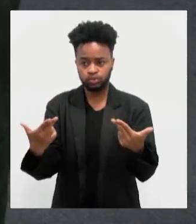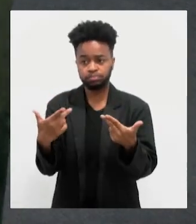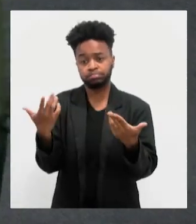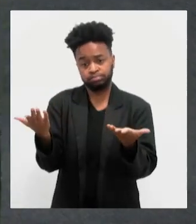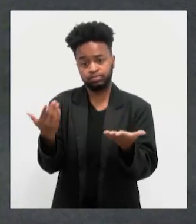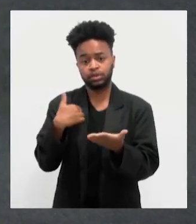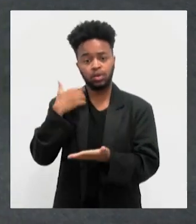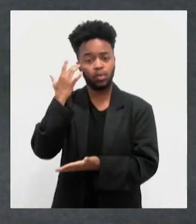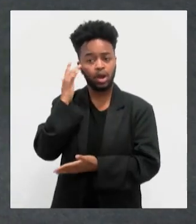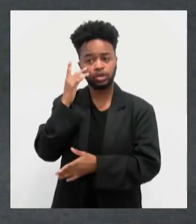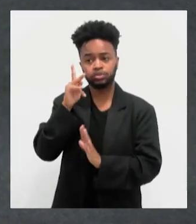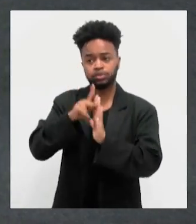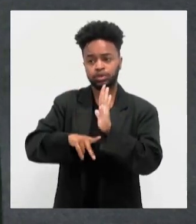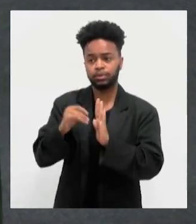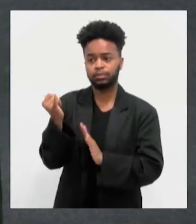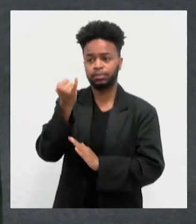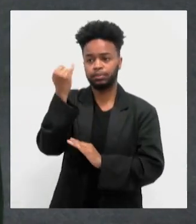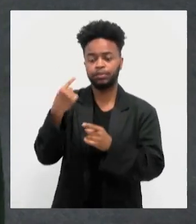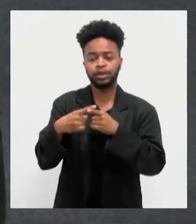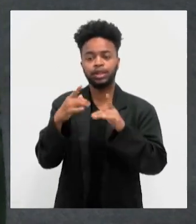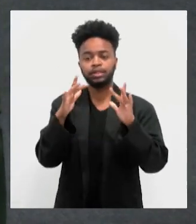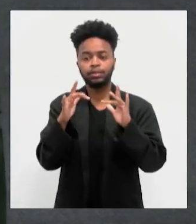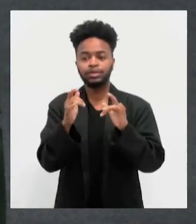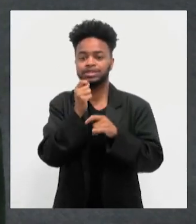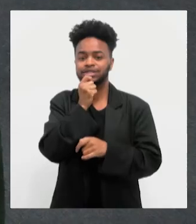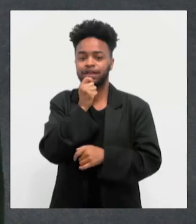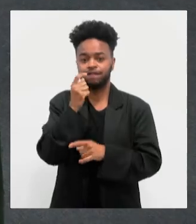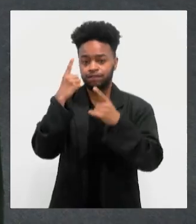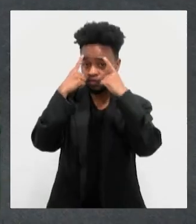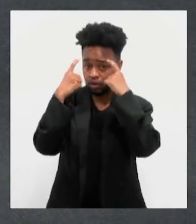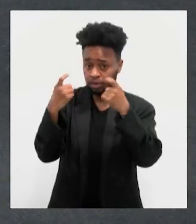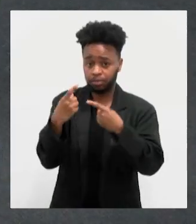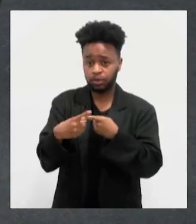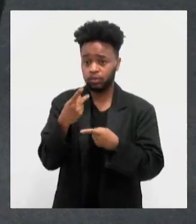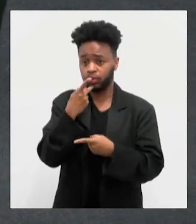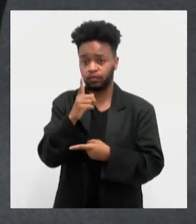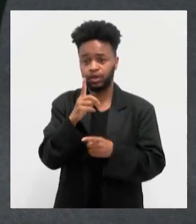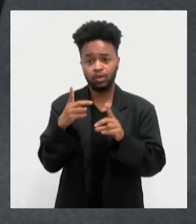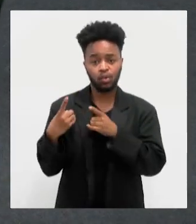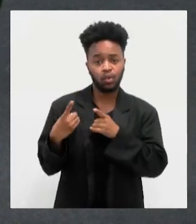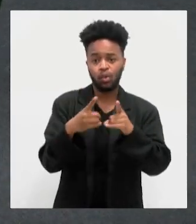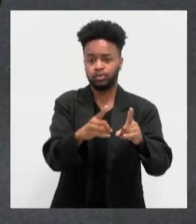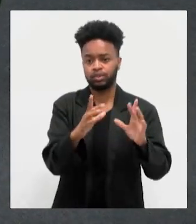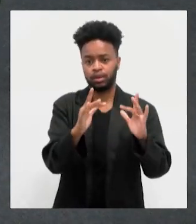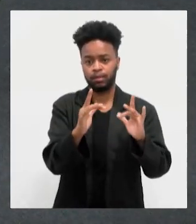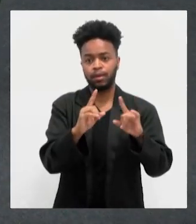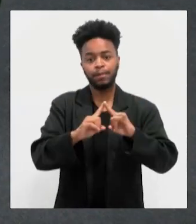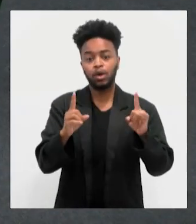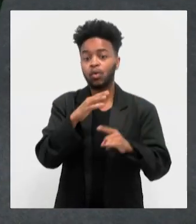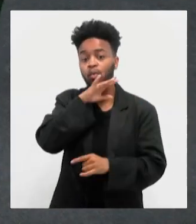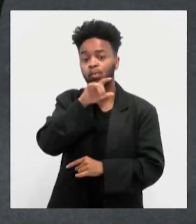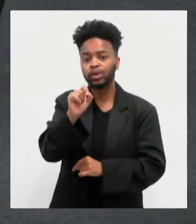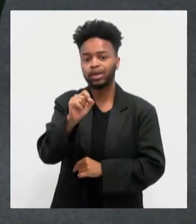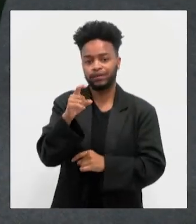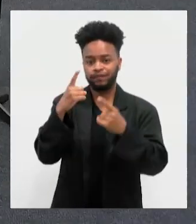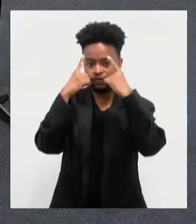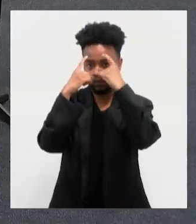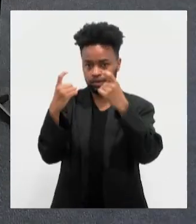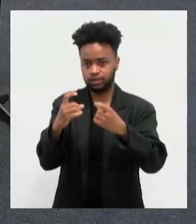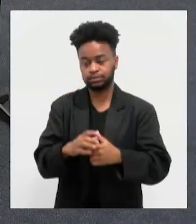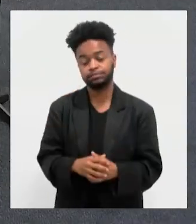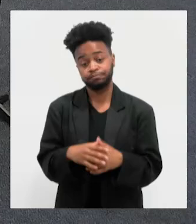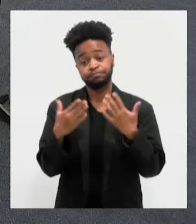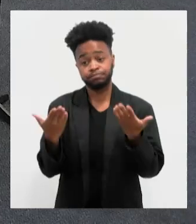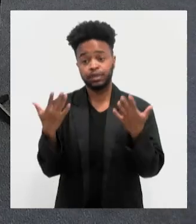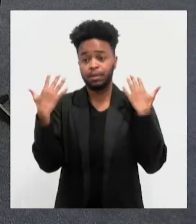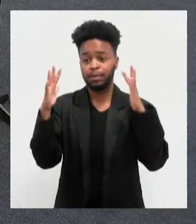namoro sem violência. Quer dizer, não fala nada contra o namoro. Namoro é ótimo. O ruim é a violência. Portanto, está de parabéns a